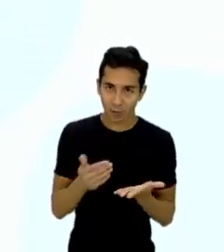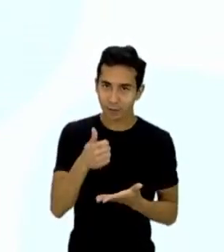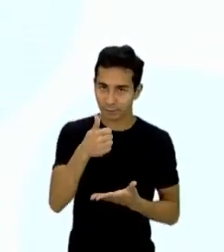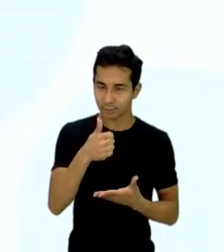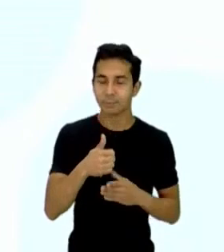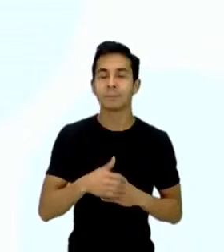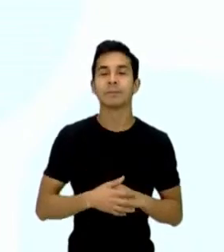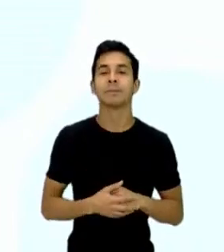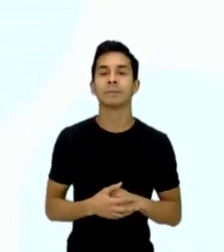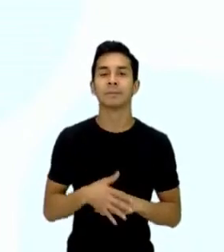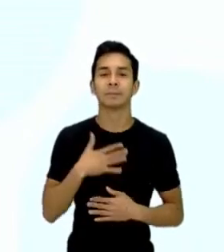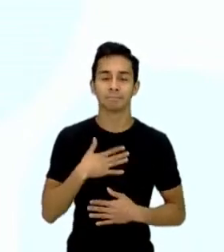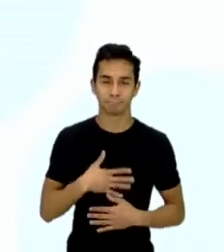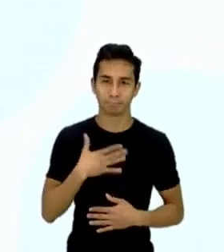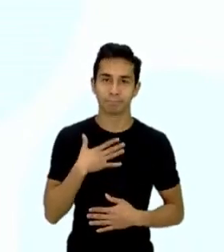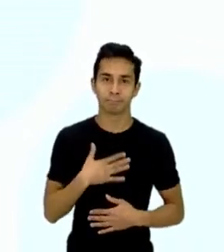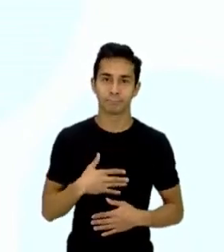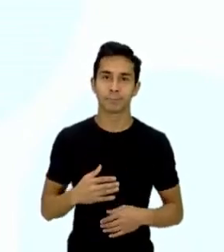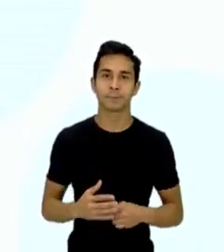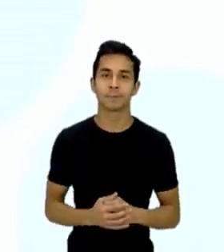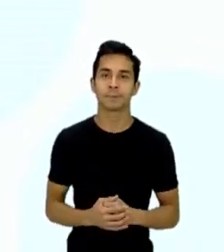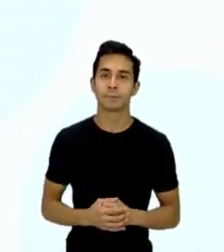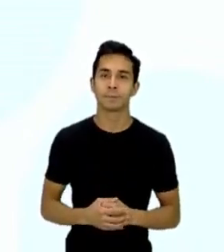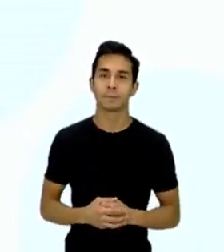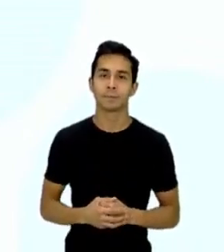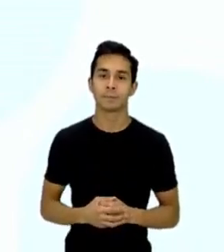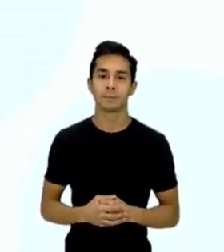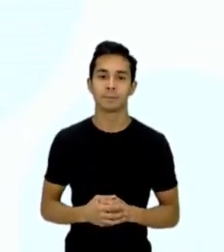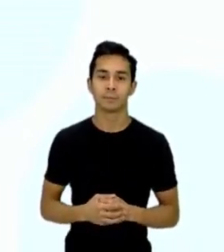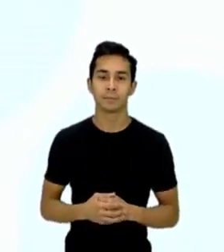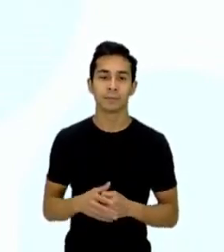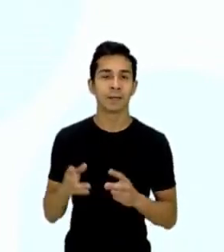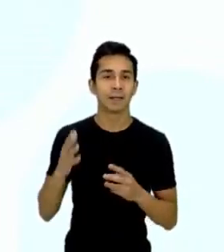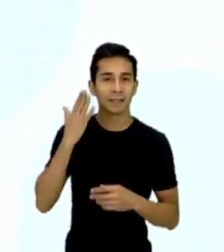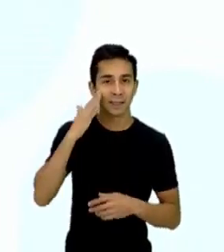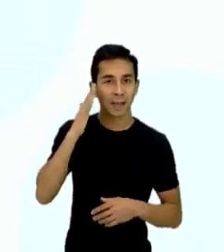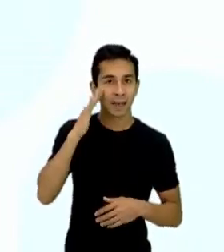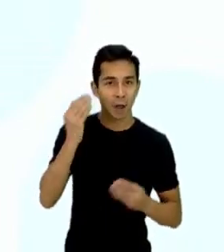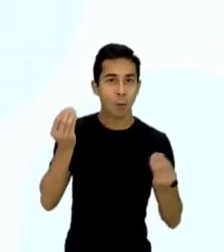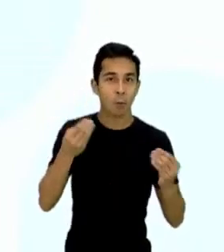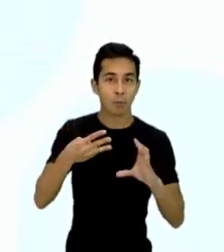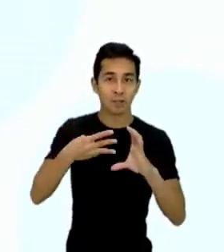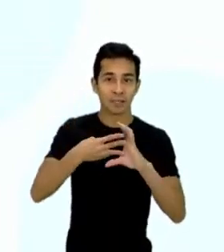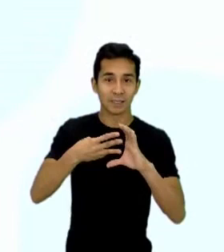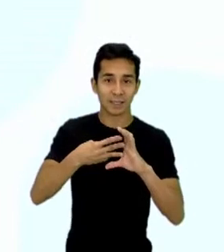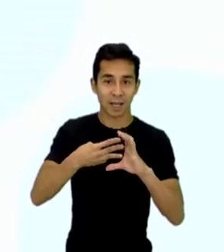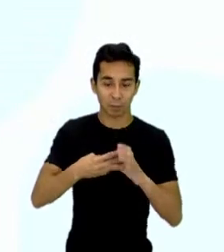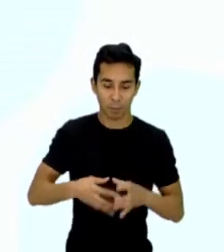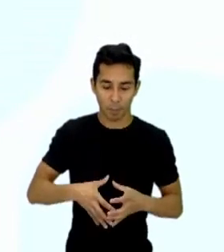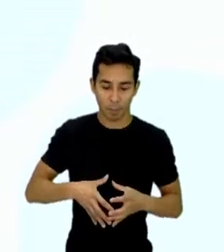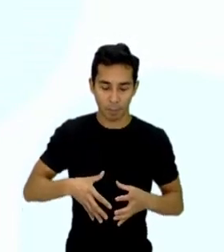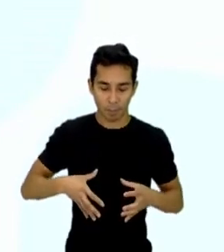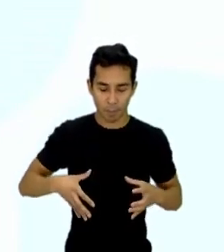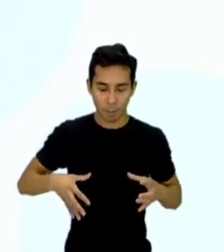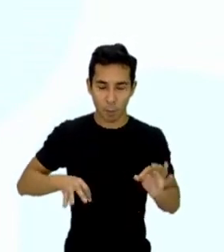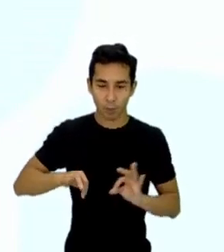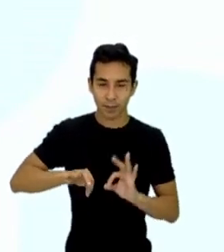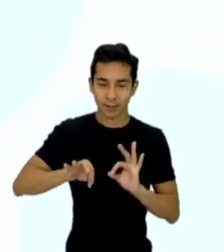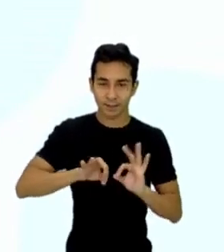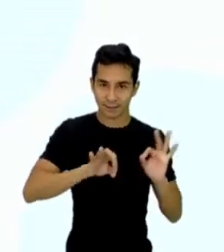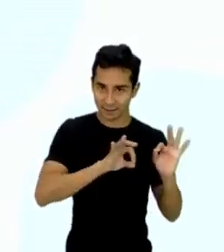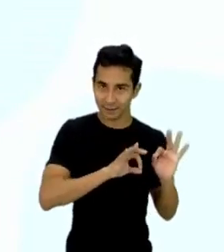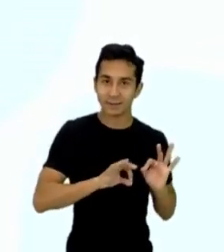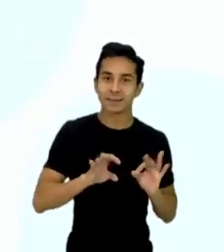Bom, então a gente viu toda essa nossa organização celular, tá certo? Dentro do processo. E